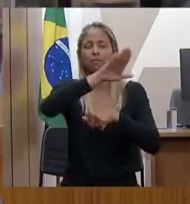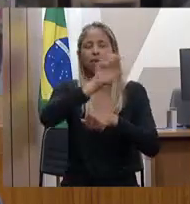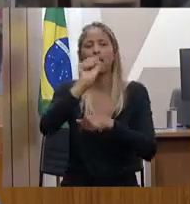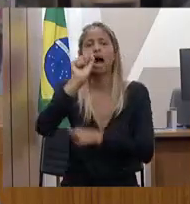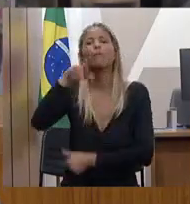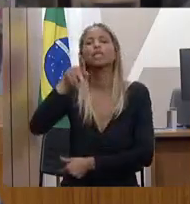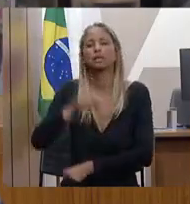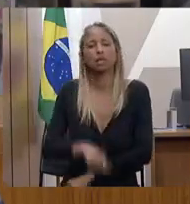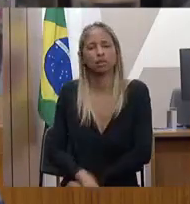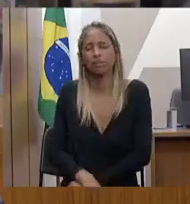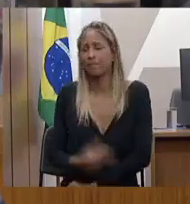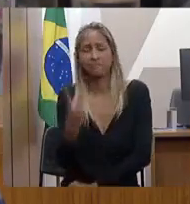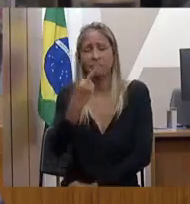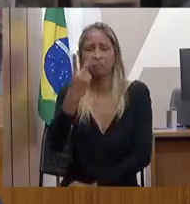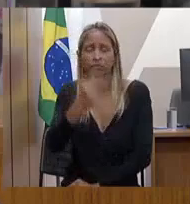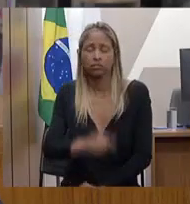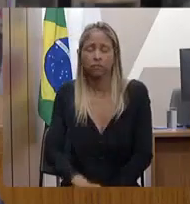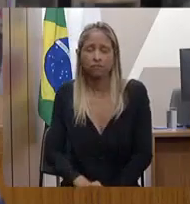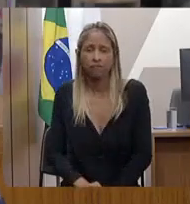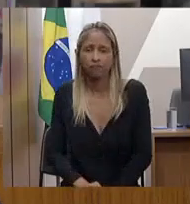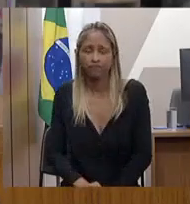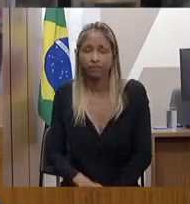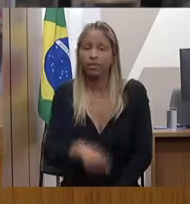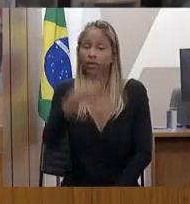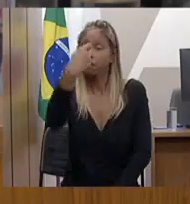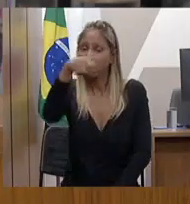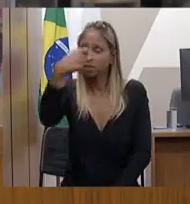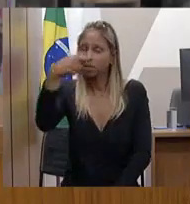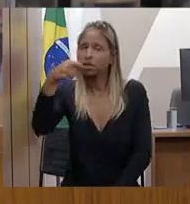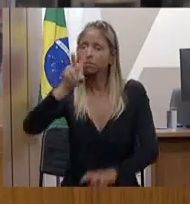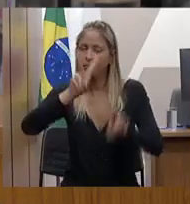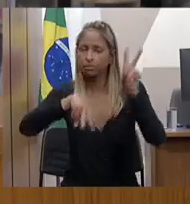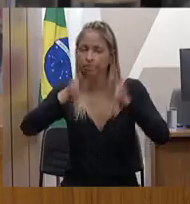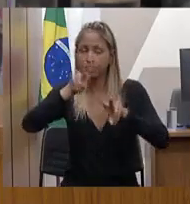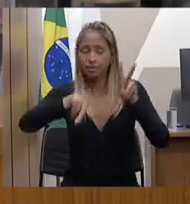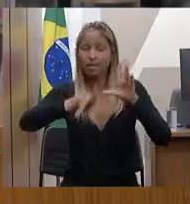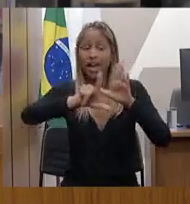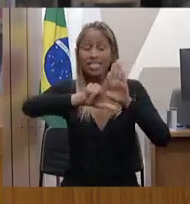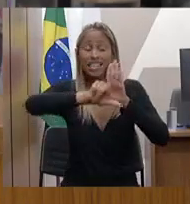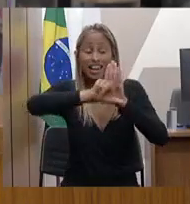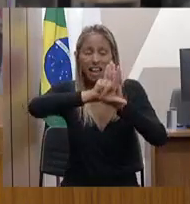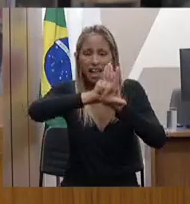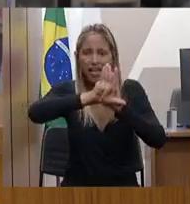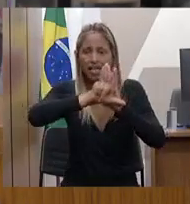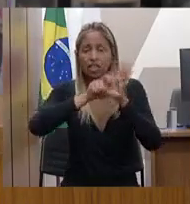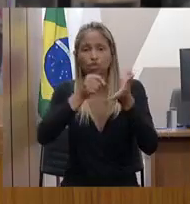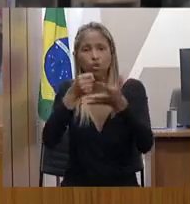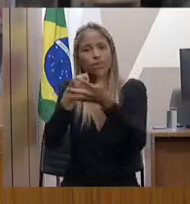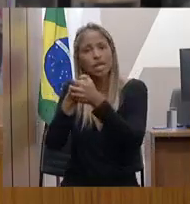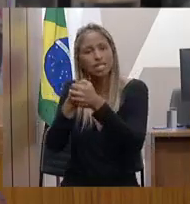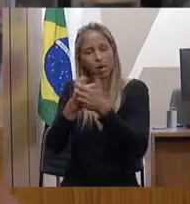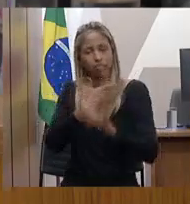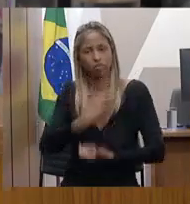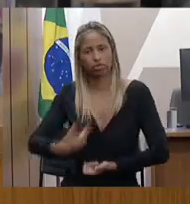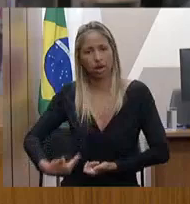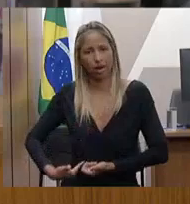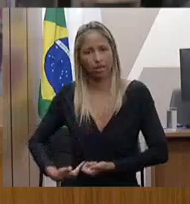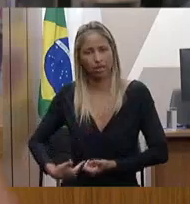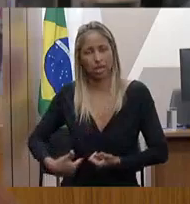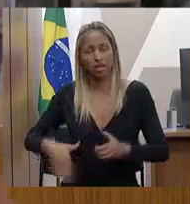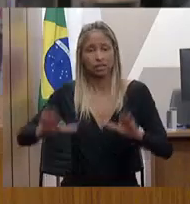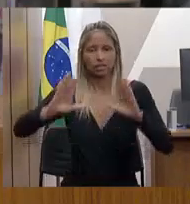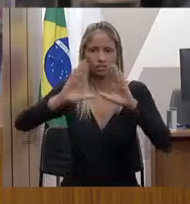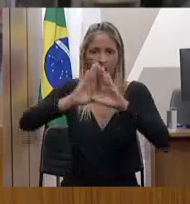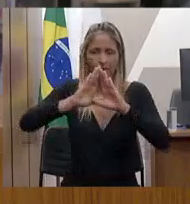aposento ele manda embora nós precisamos criar uma legislação de proteção dos Servidores Públicos dessa Assembleia